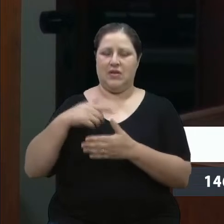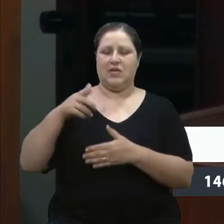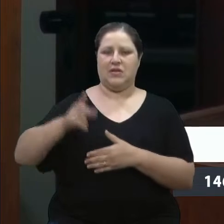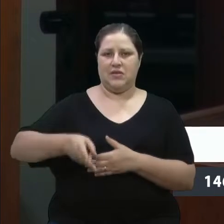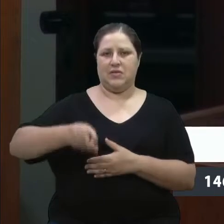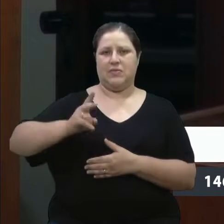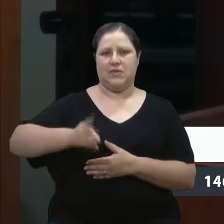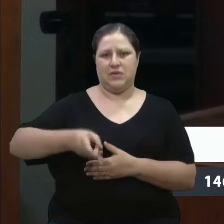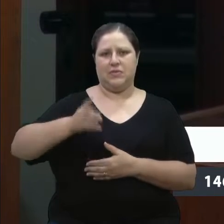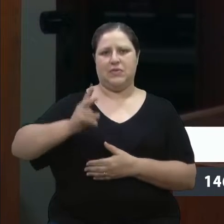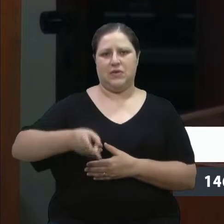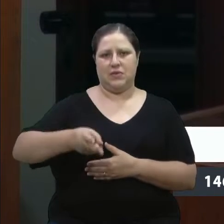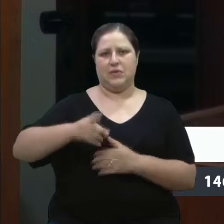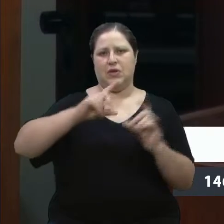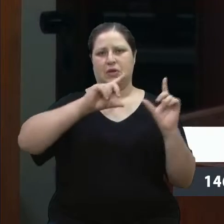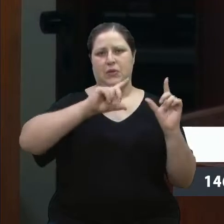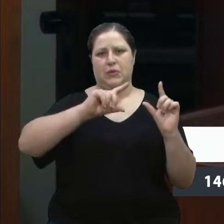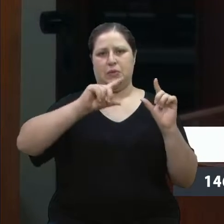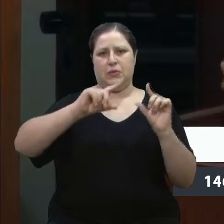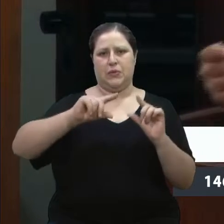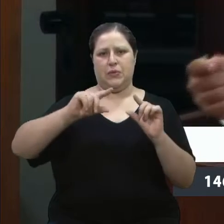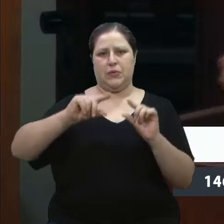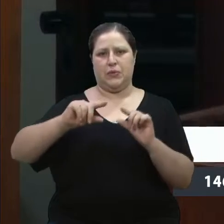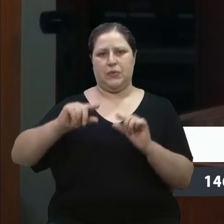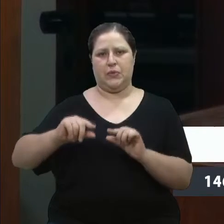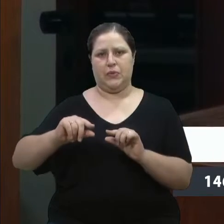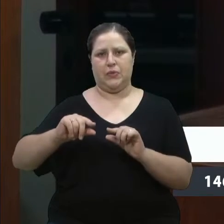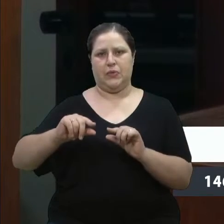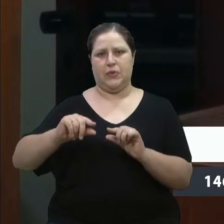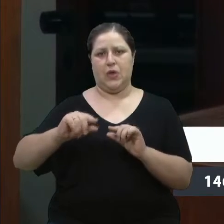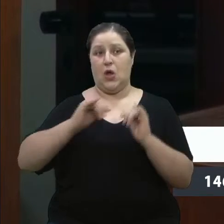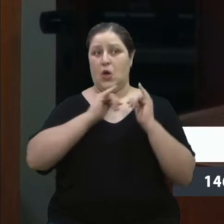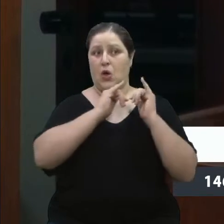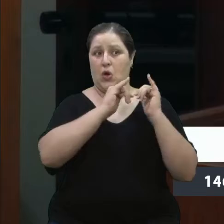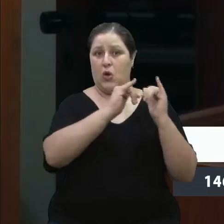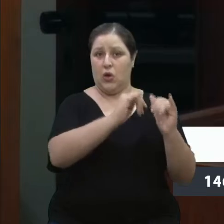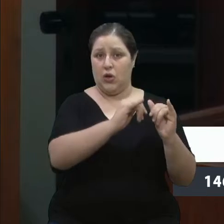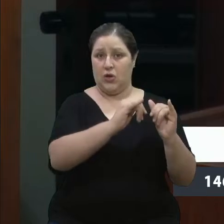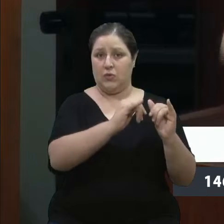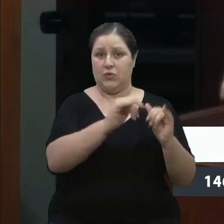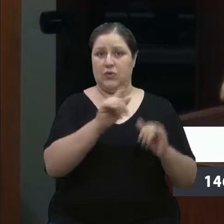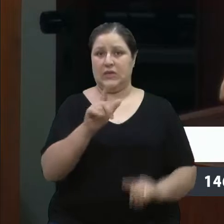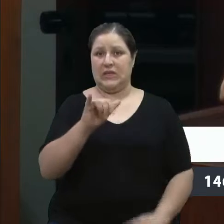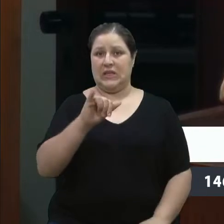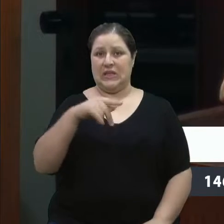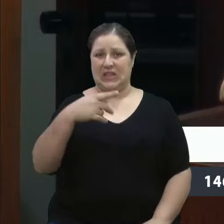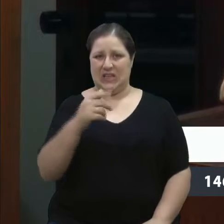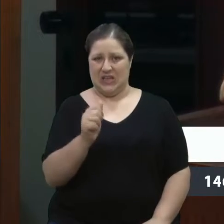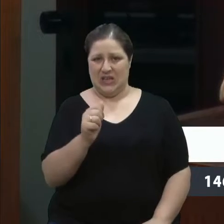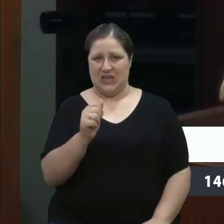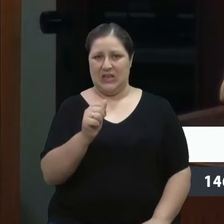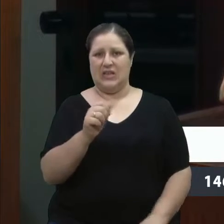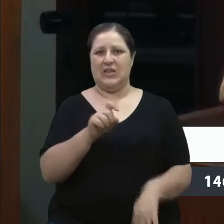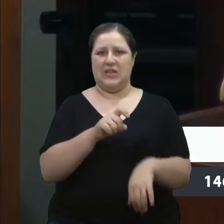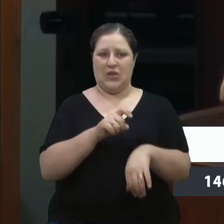sucessivas diminuições de linhas de horário de ônibus. Eu vou citar um exemplo,